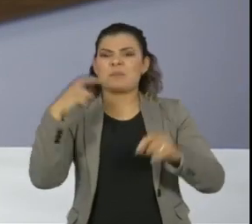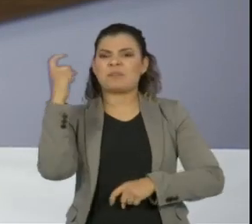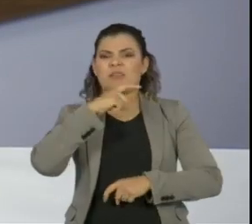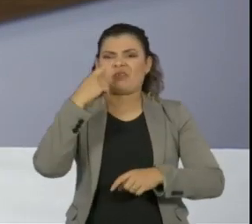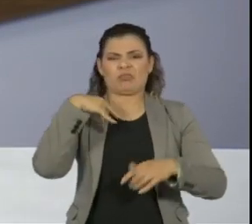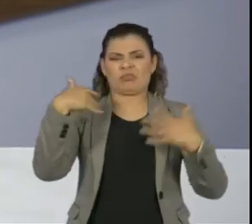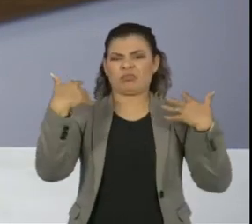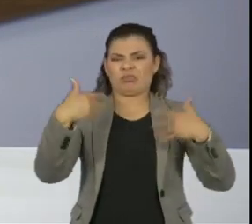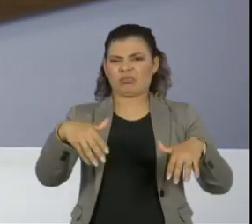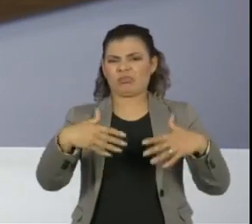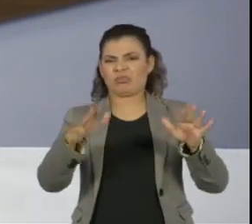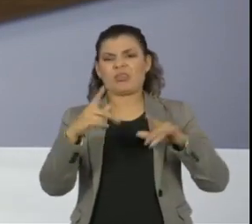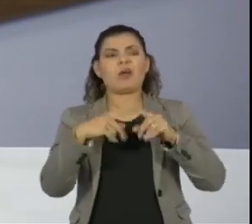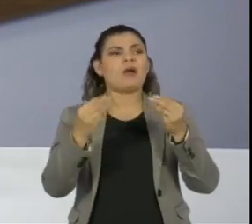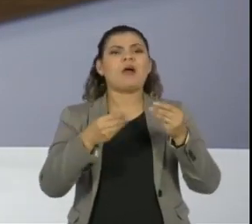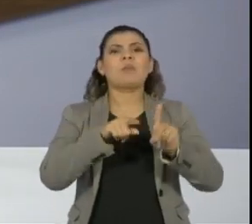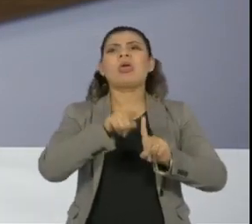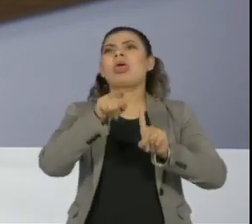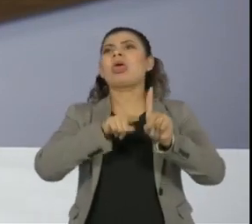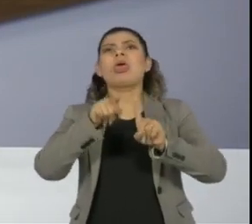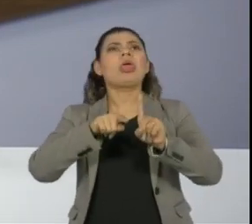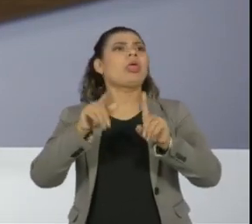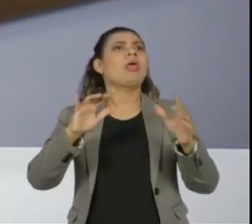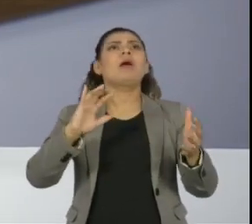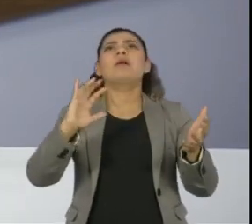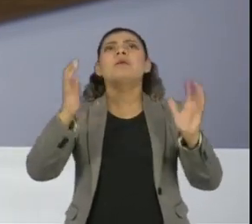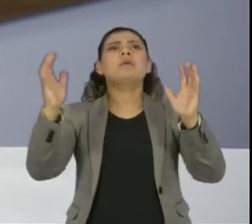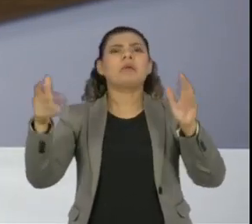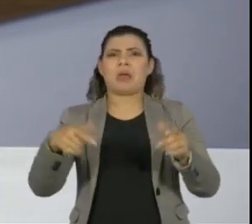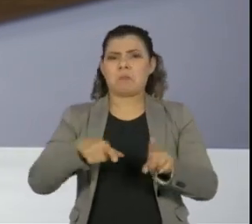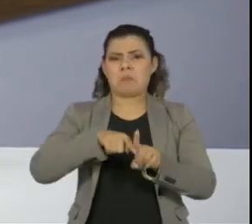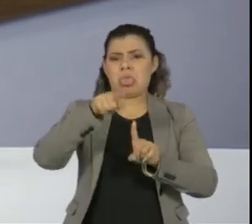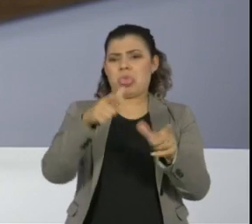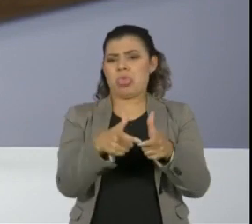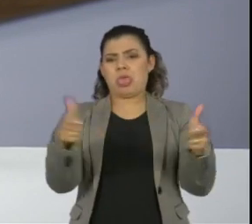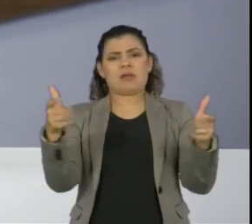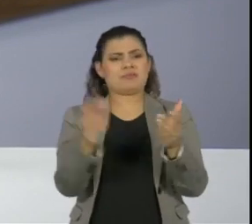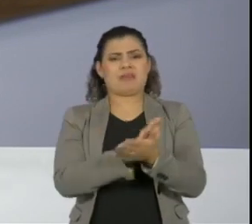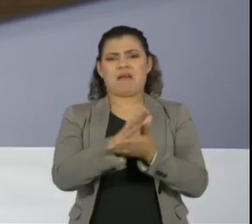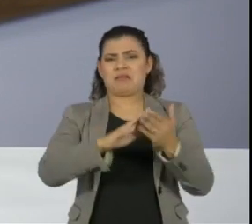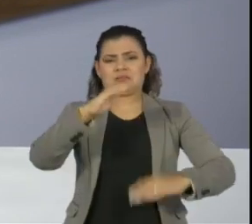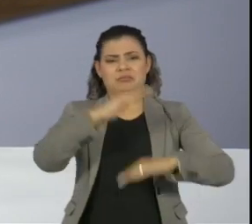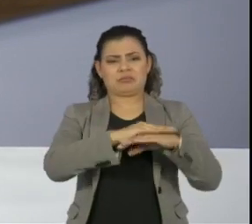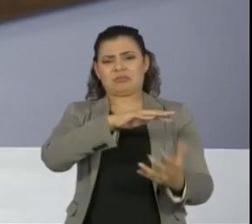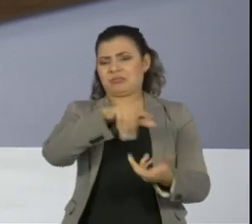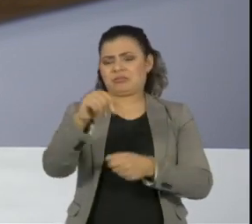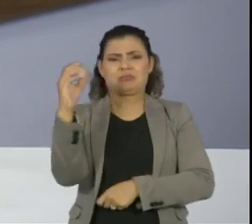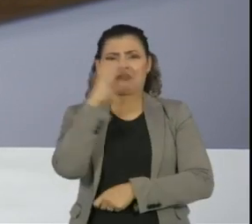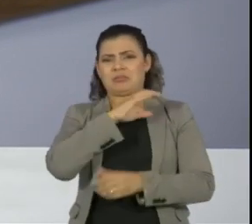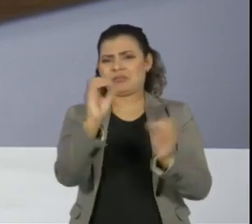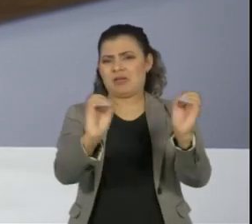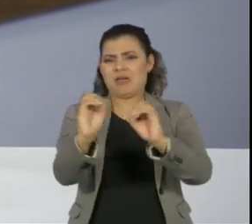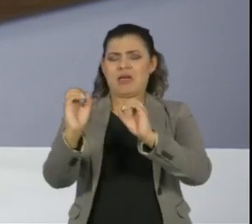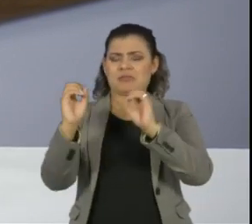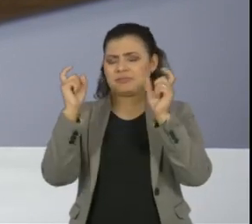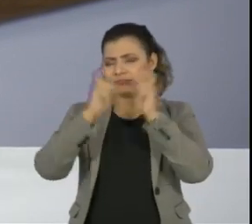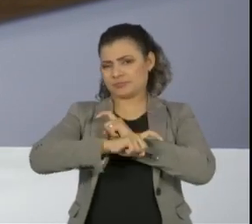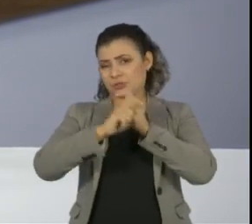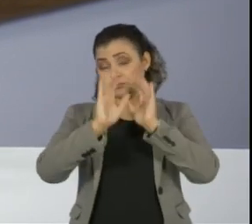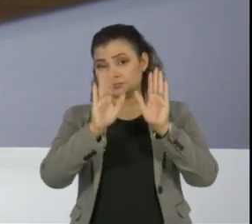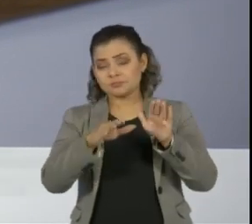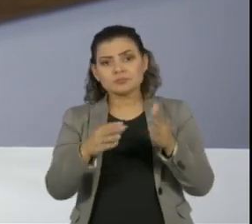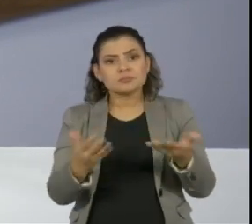estacionamento você mede a temperatura não está aumentando etc qual é o tamanho do estrago